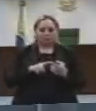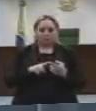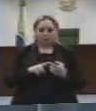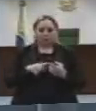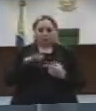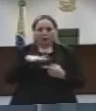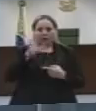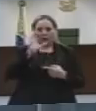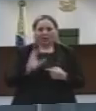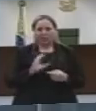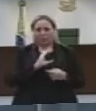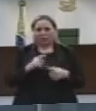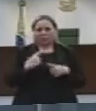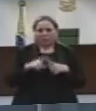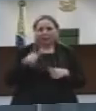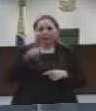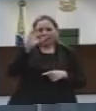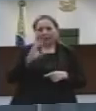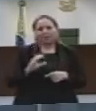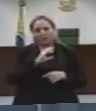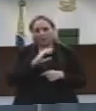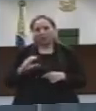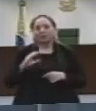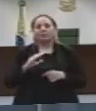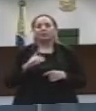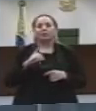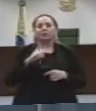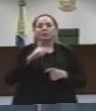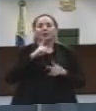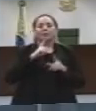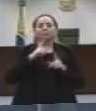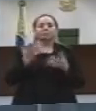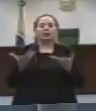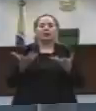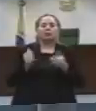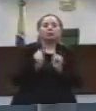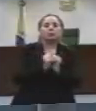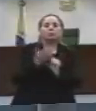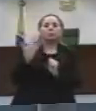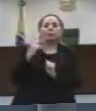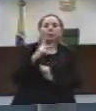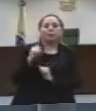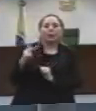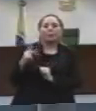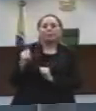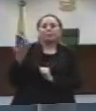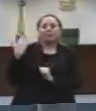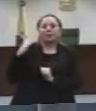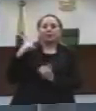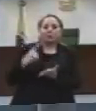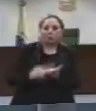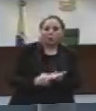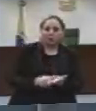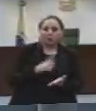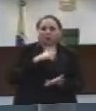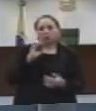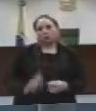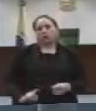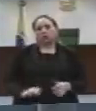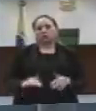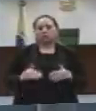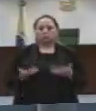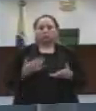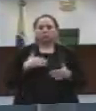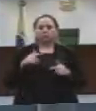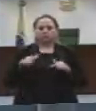pelo simples fato de ser católica estar abaroa pelo estatuto juro da Igreja Católica Romana tem esse direito então estou torcendo trabalhando e